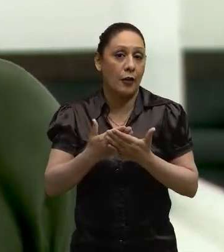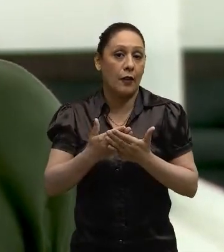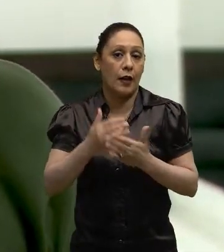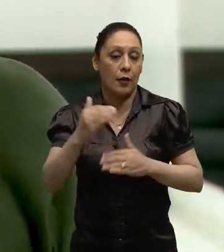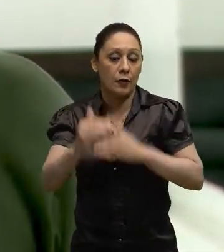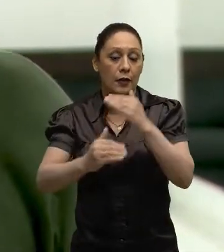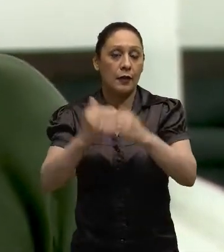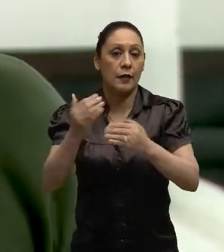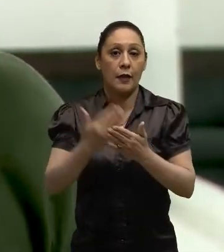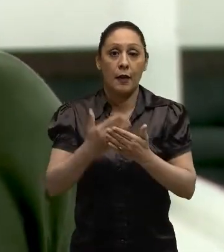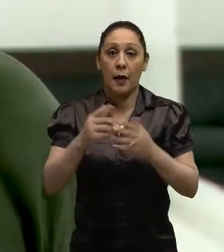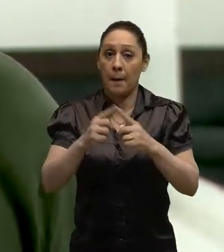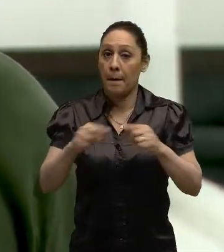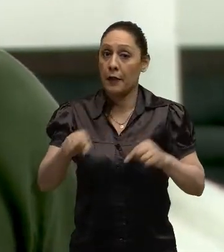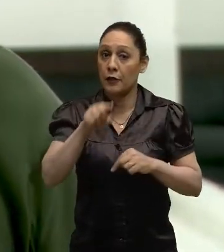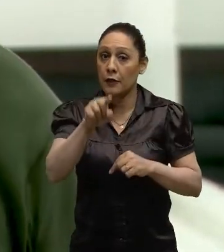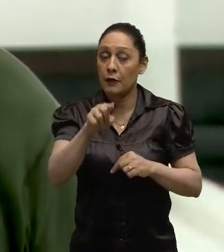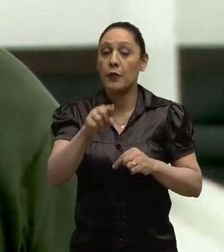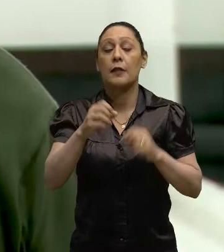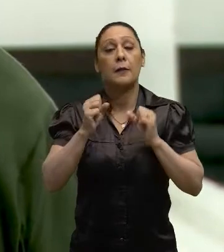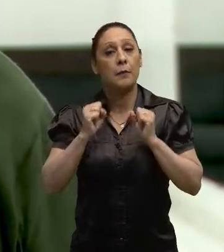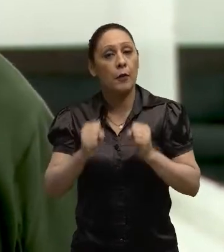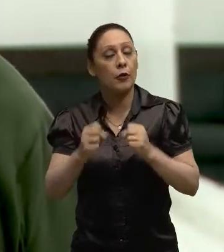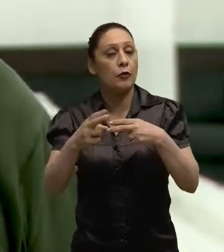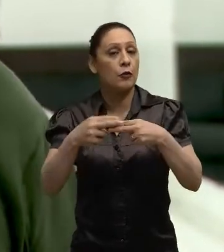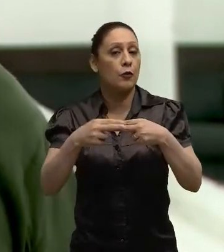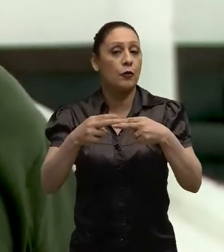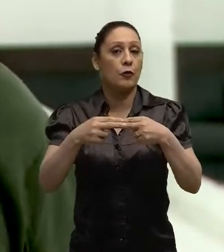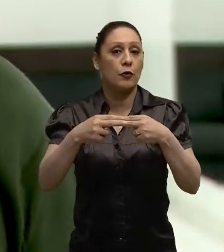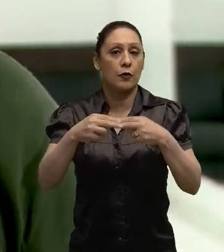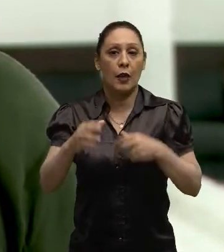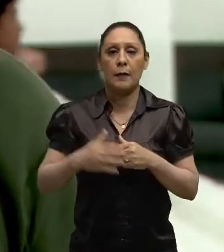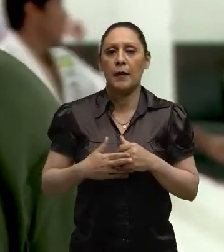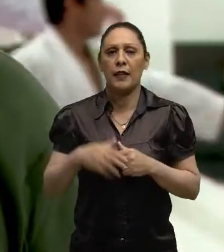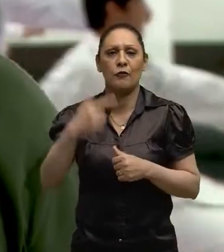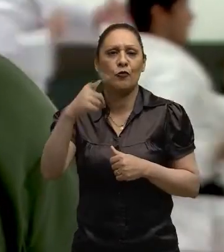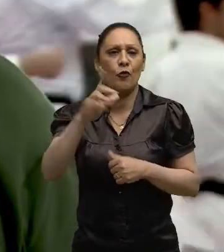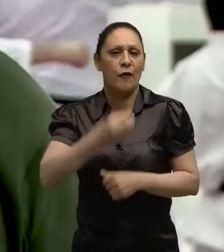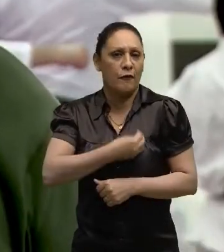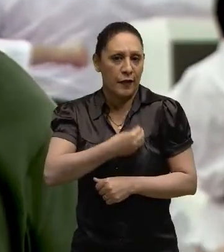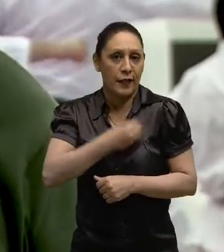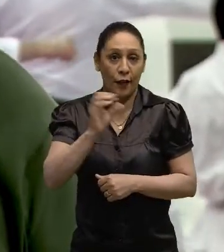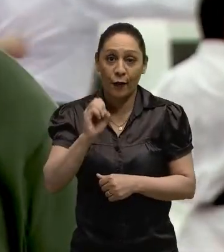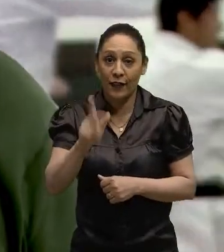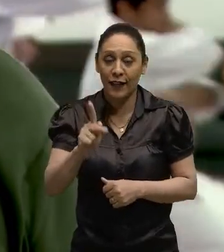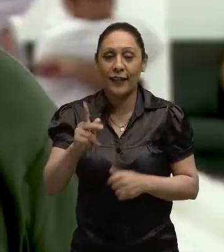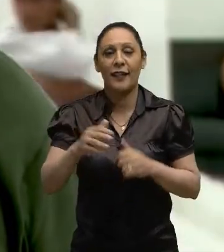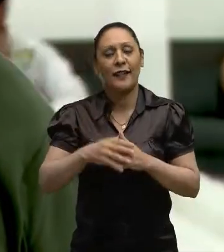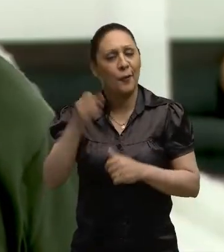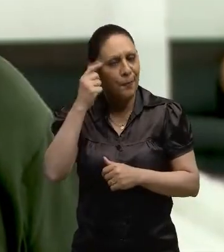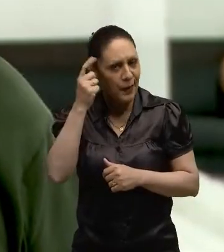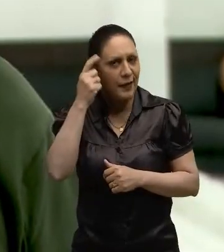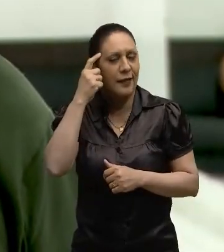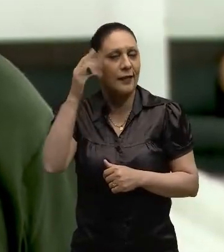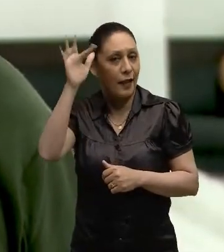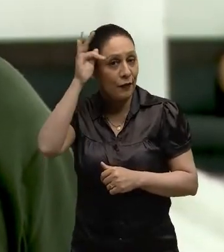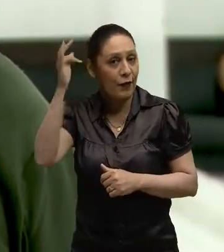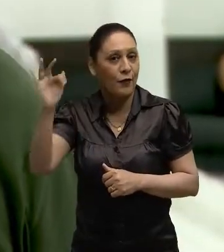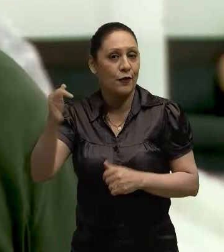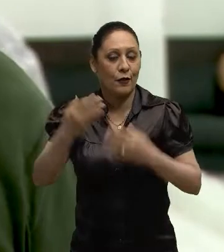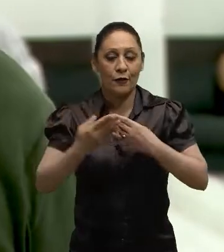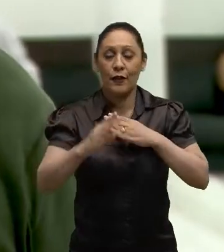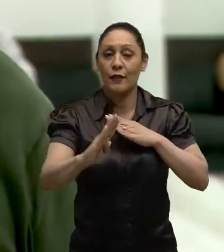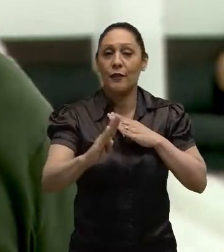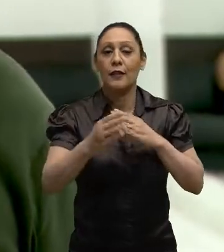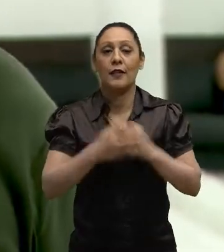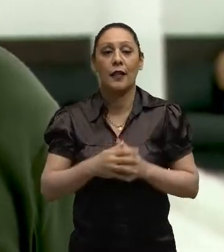da nossa aula de hoje, mas que você pode utilizar isso para o resto da sua vida. Tá certo? Pense bem, a filosofia do Karatê,